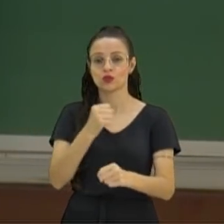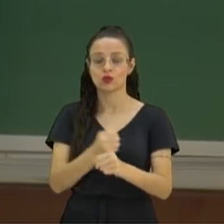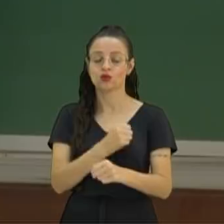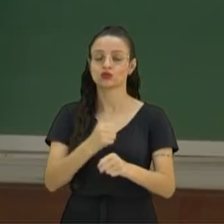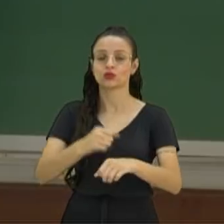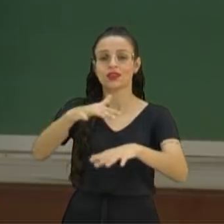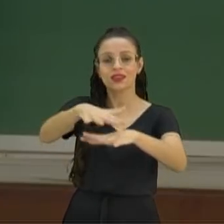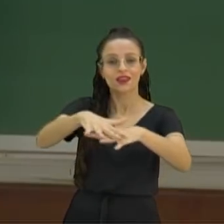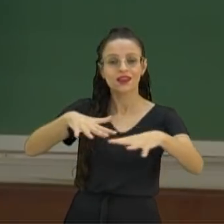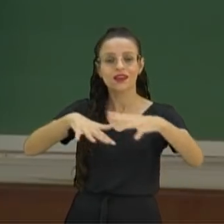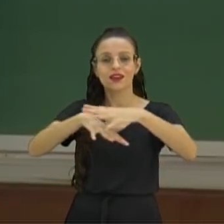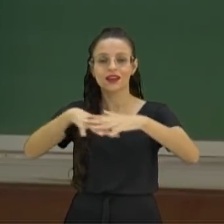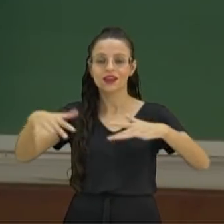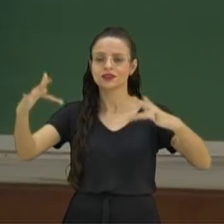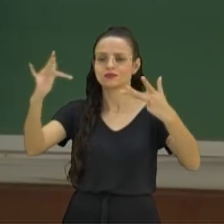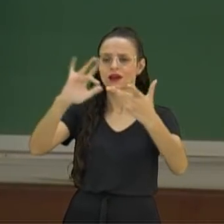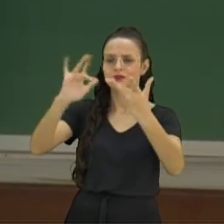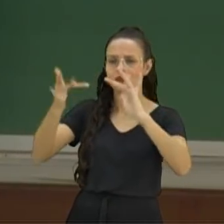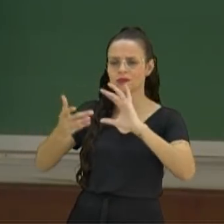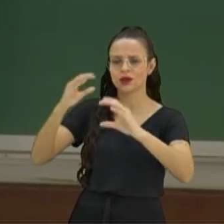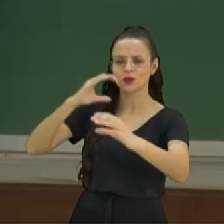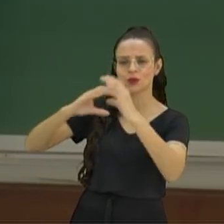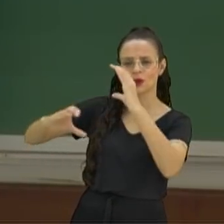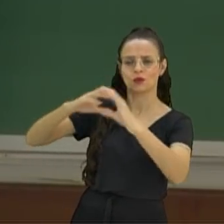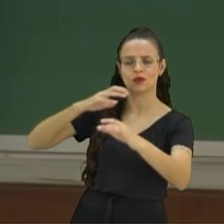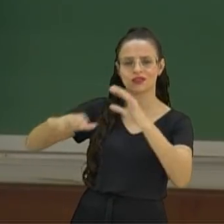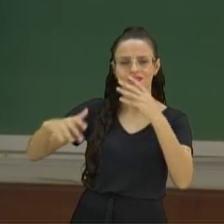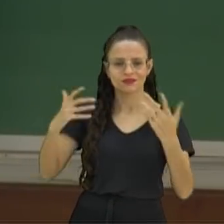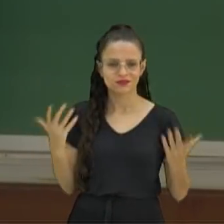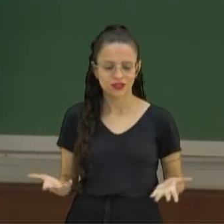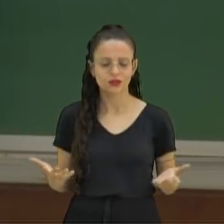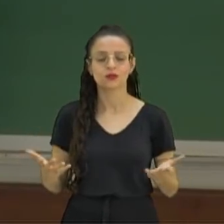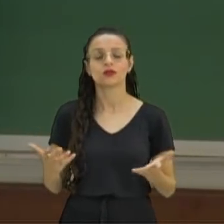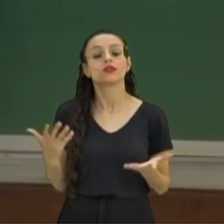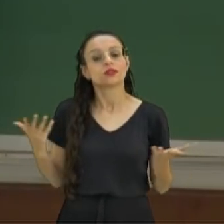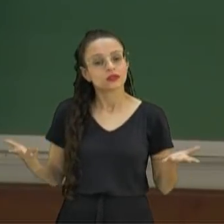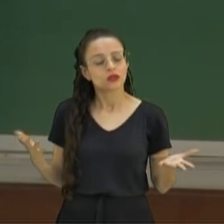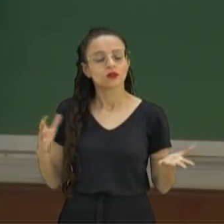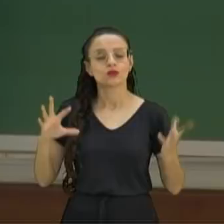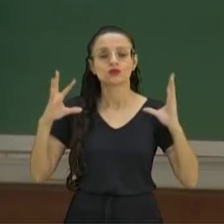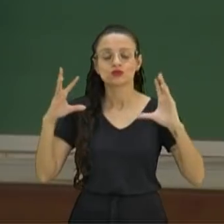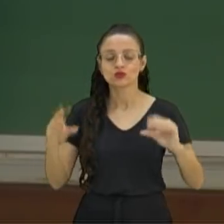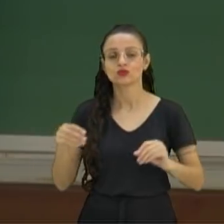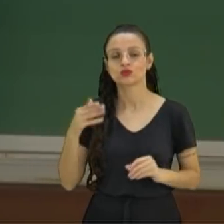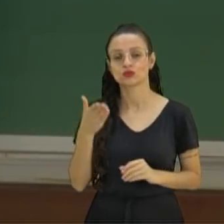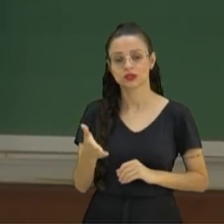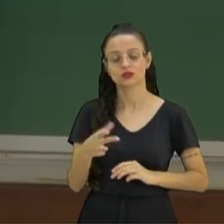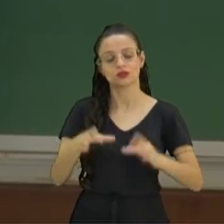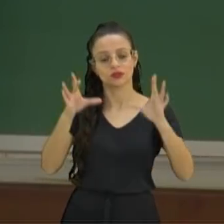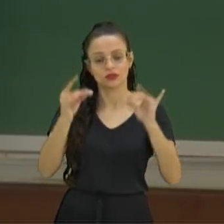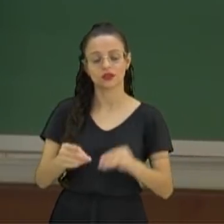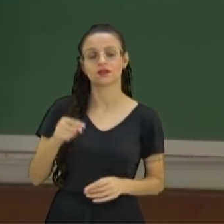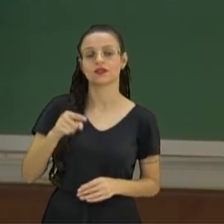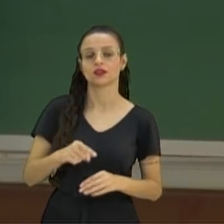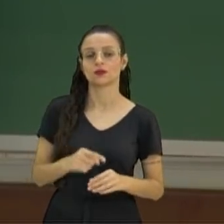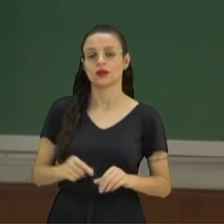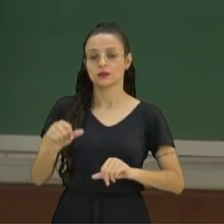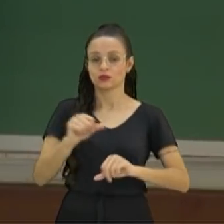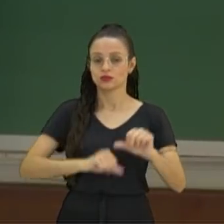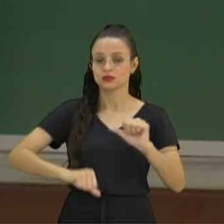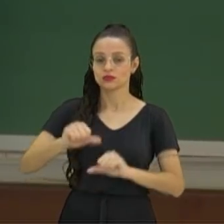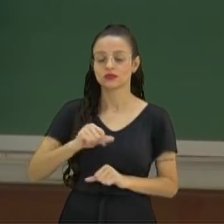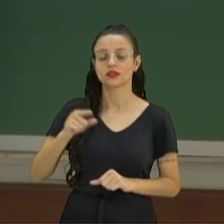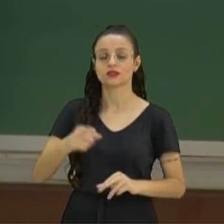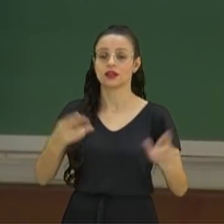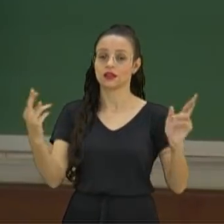transmissão ali para chegar para os telefones funcionarem, por exemplo. Então tudo isso tem a ver com essas mudanças